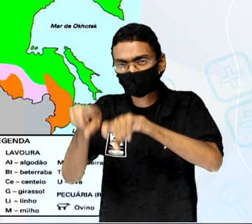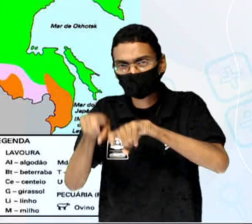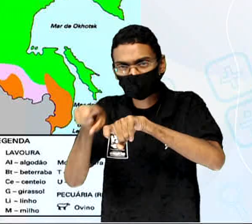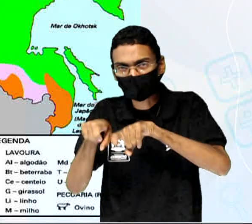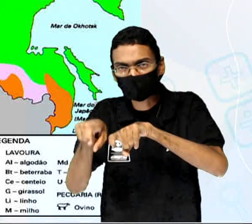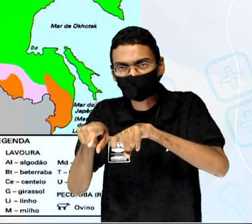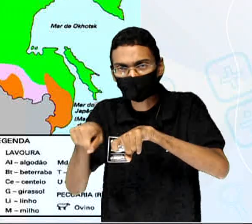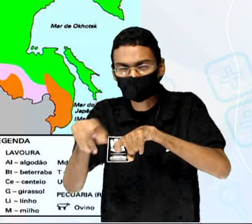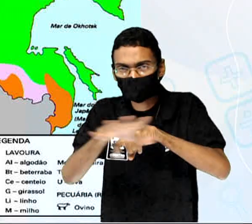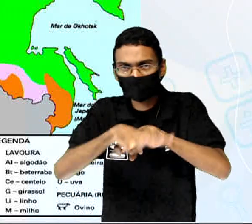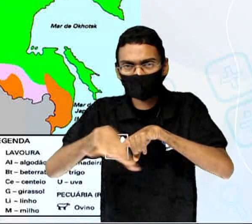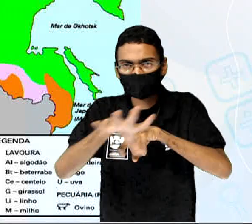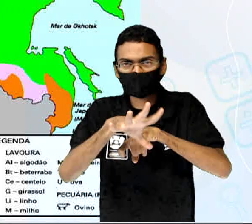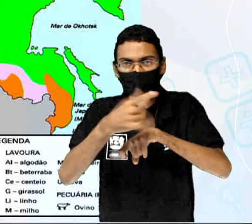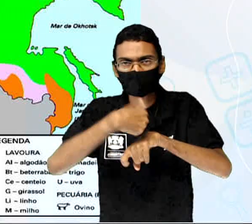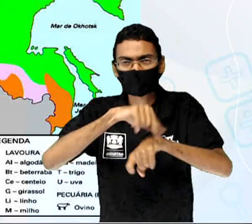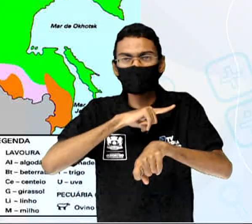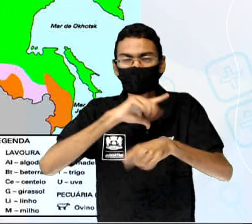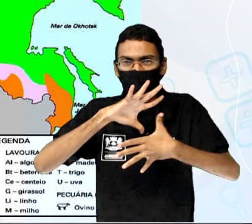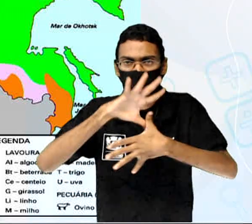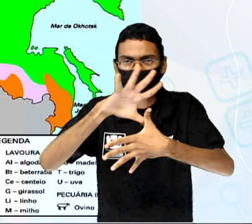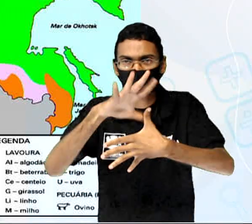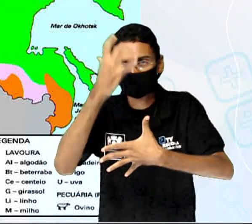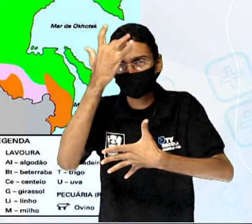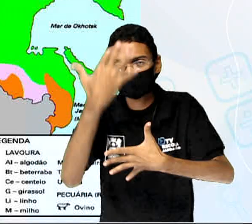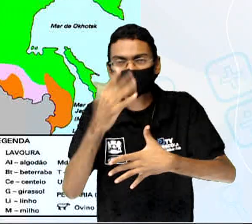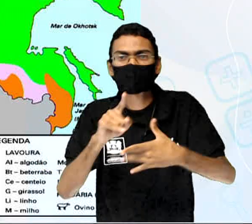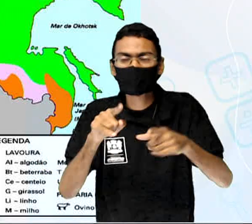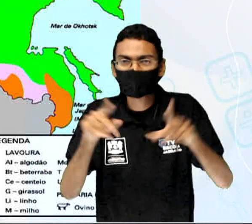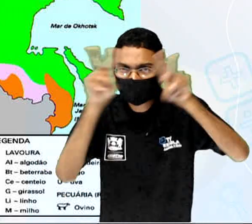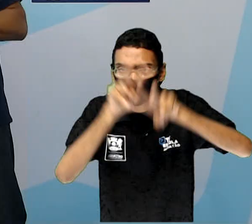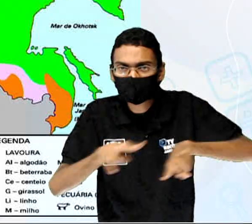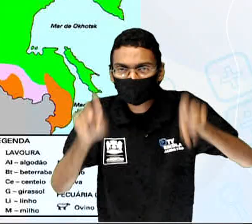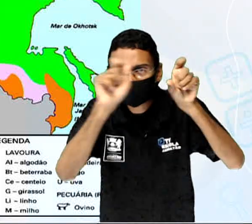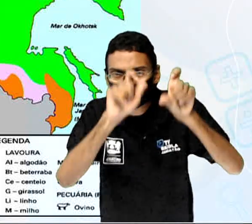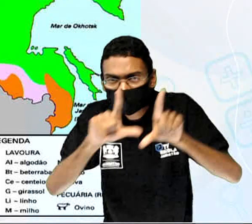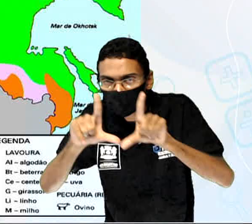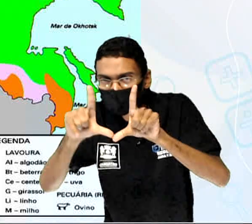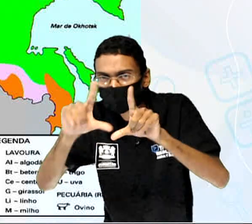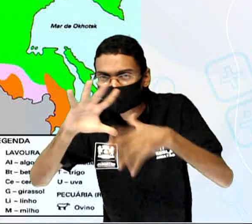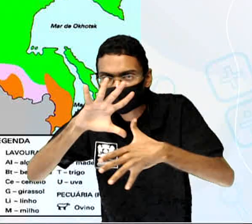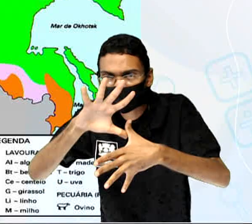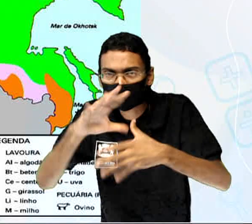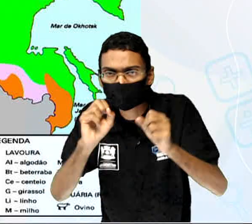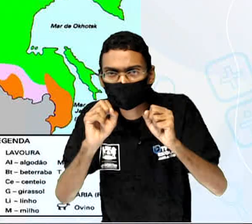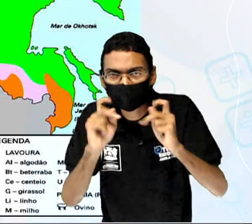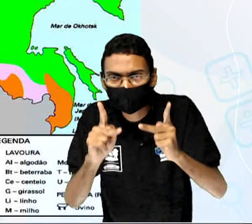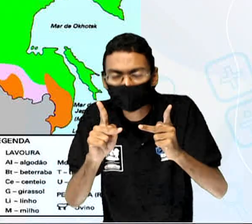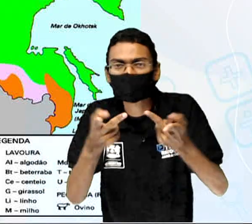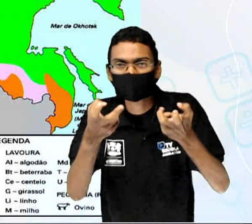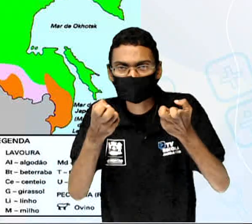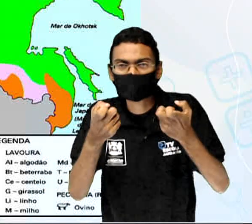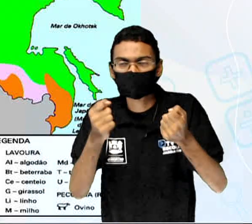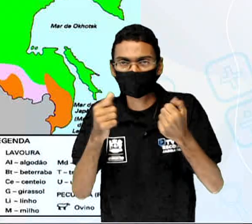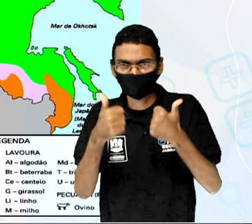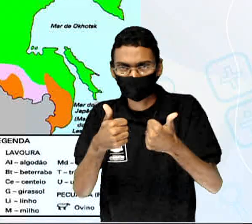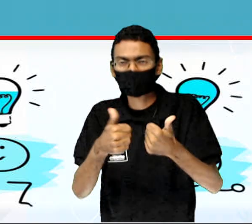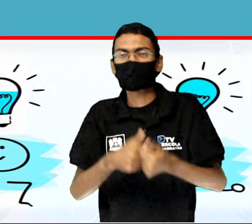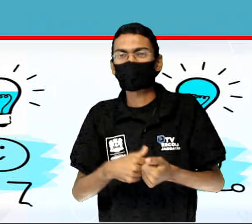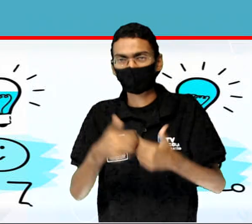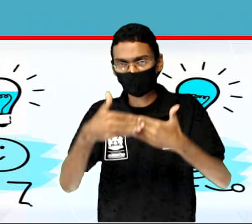A gente destaca nesse mapa o que é produzido a partir, nessa uma distribuição da prática agrícola